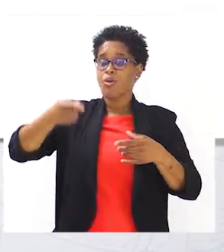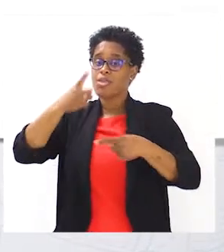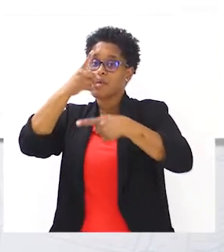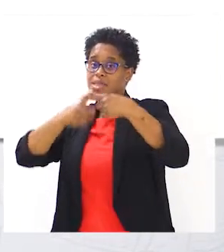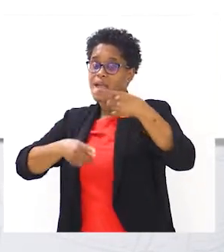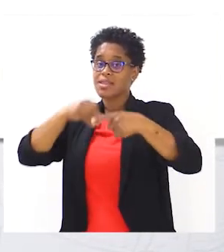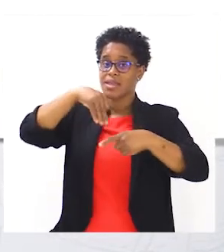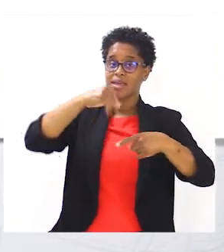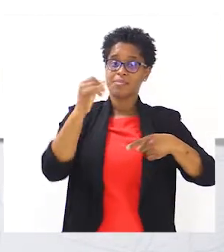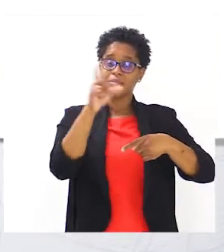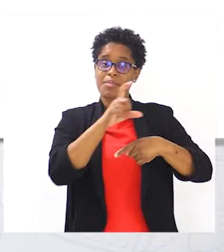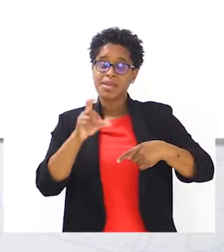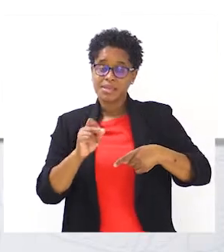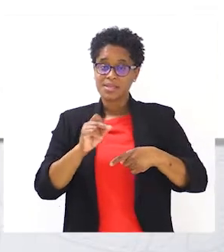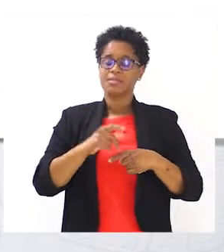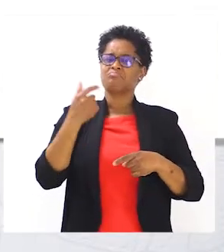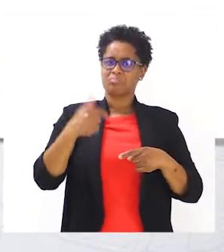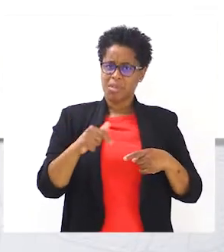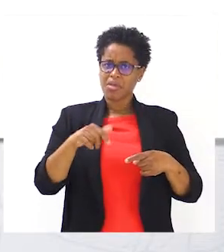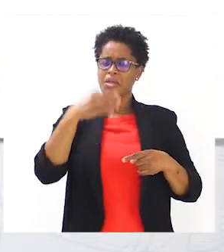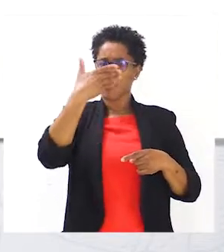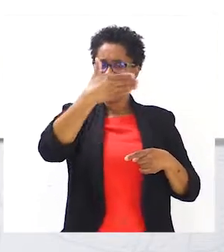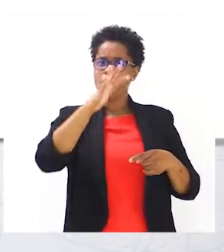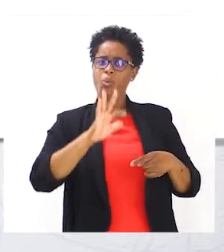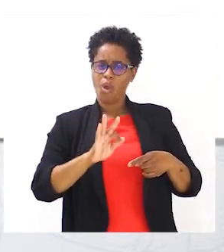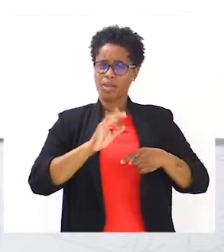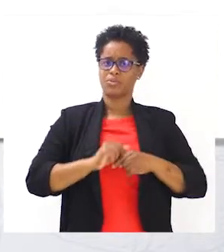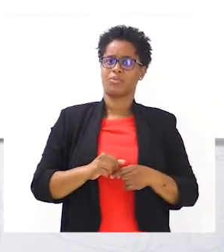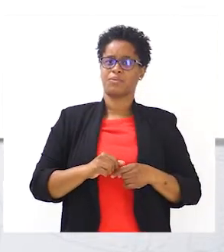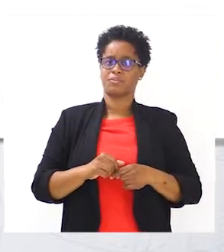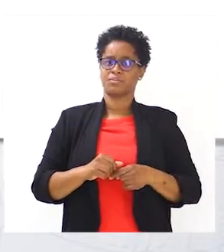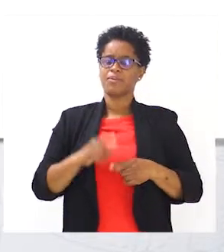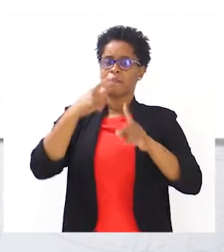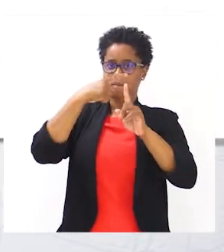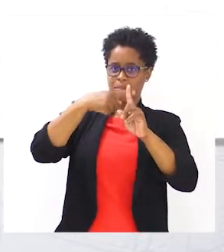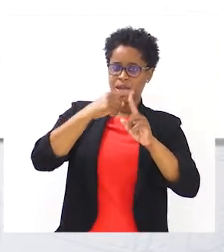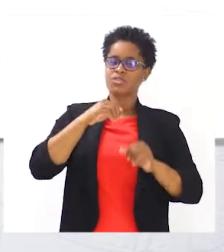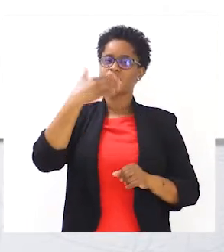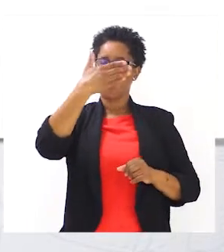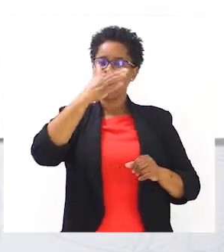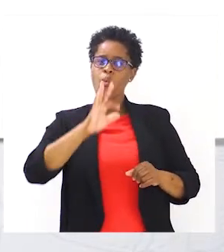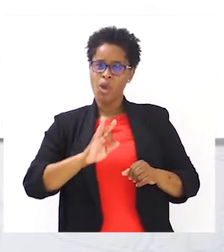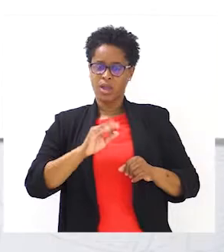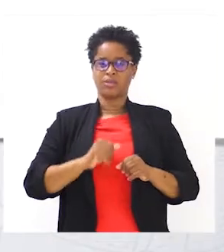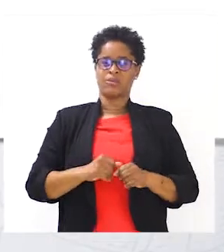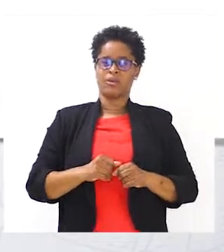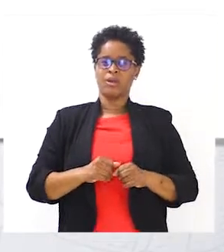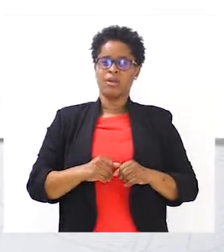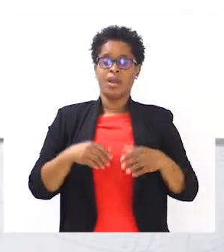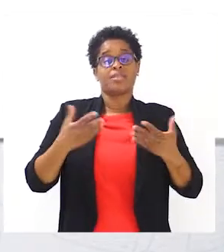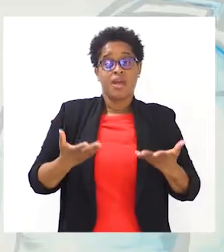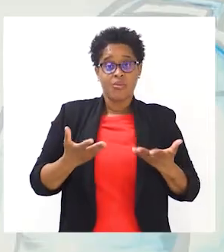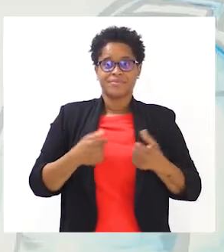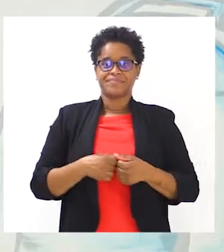pizza. Portanto, temos 1/4 mais 1/4.